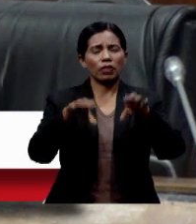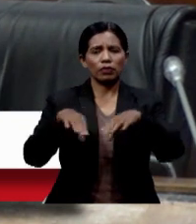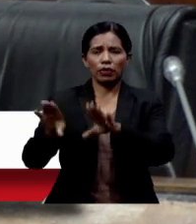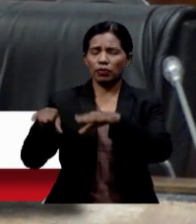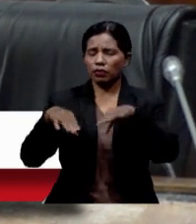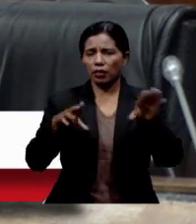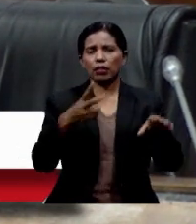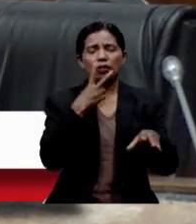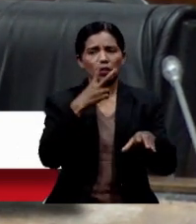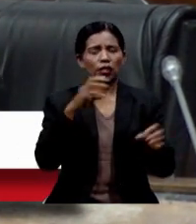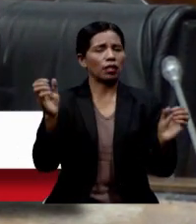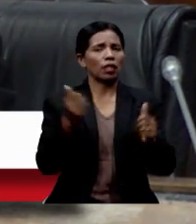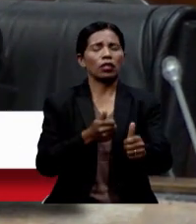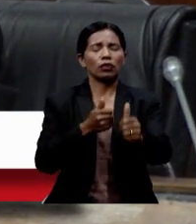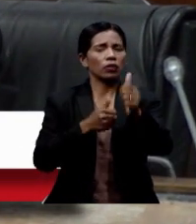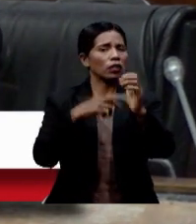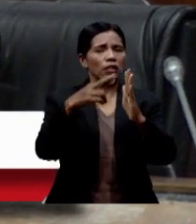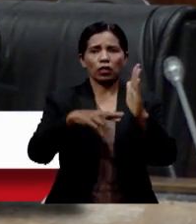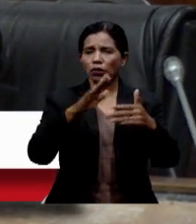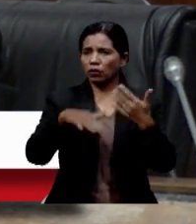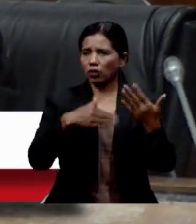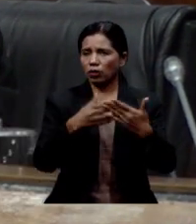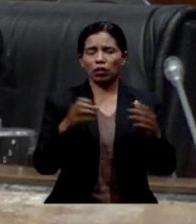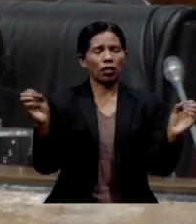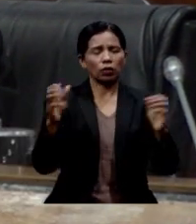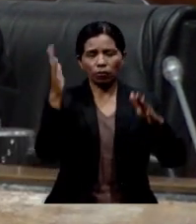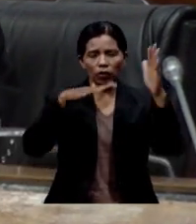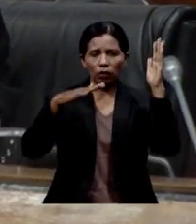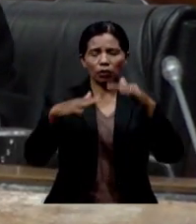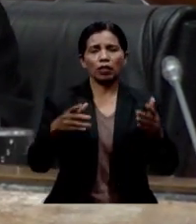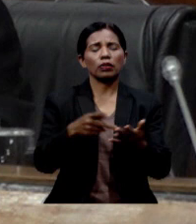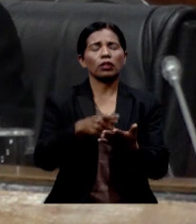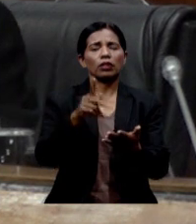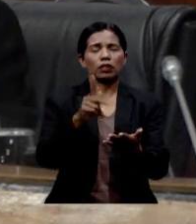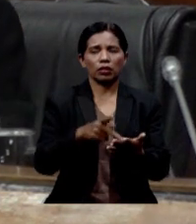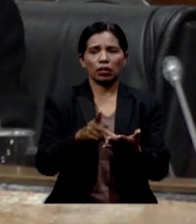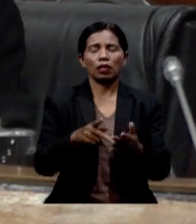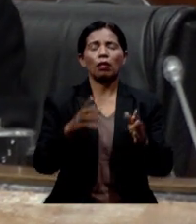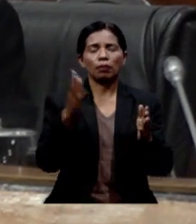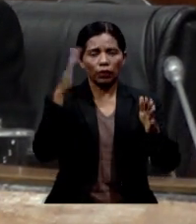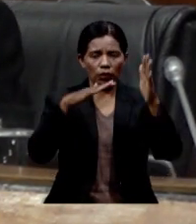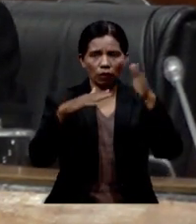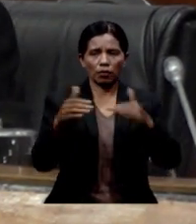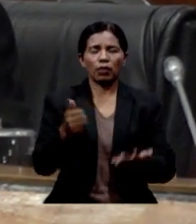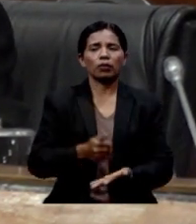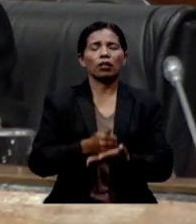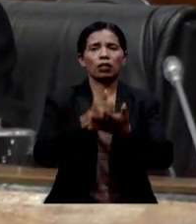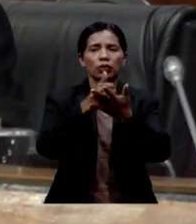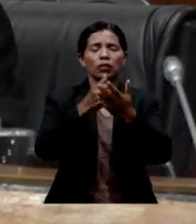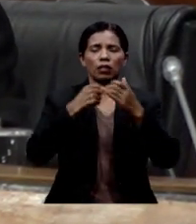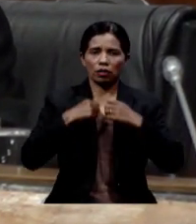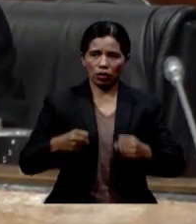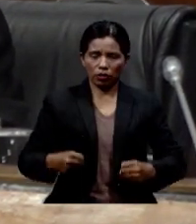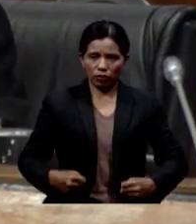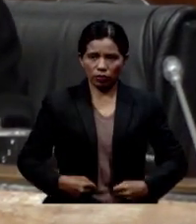lá tuir o assinado, lá os problemas na receita. O problema é que defende a saúde.